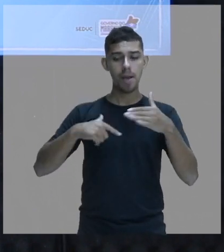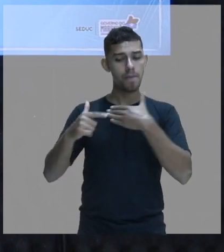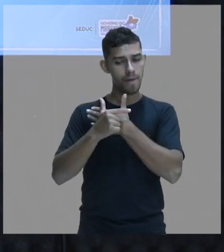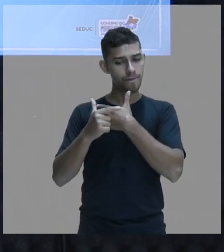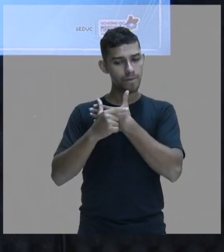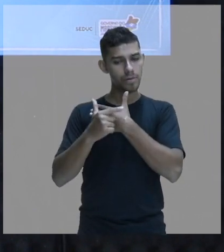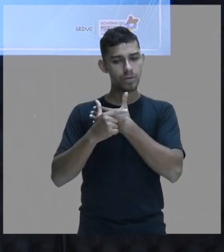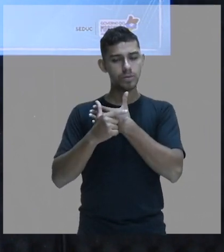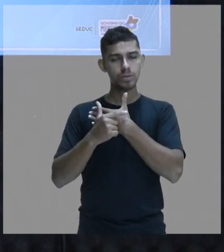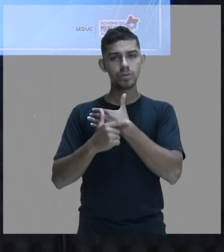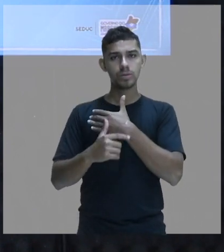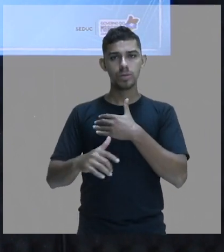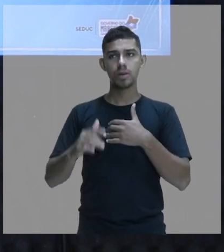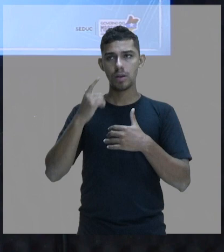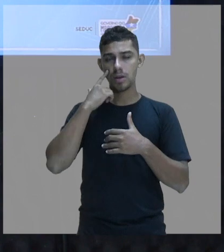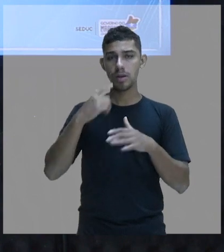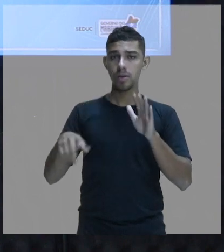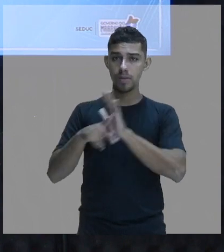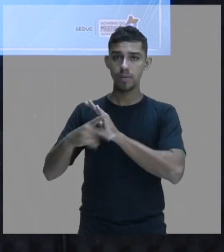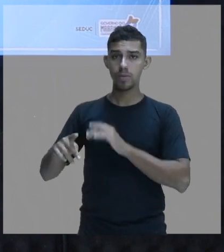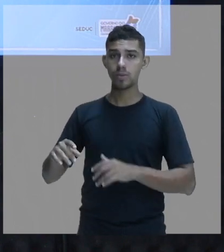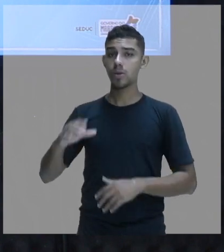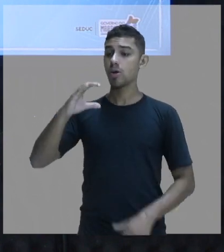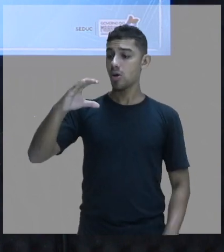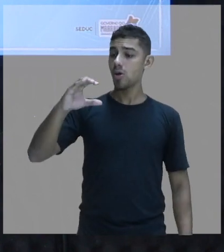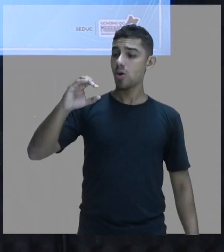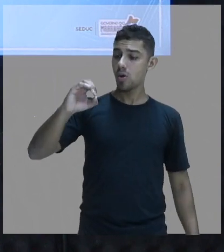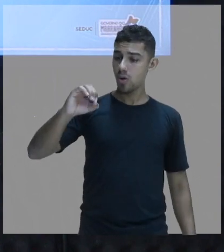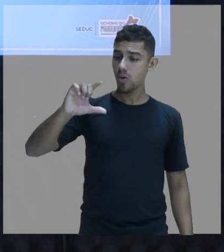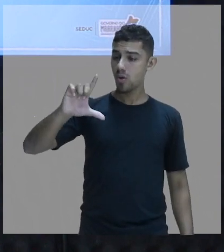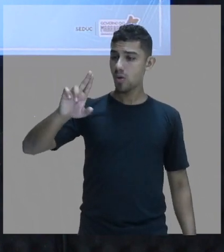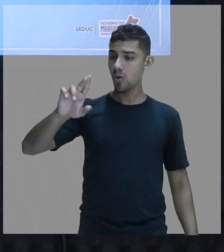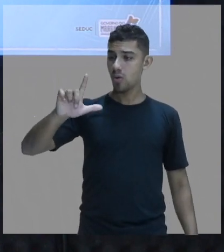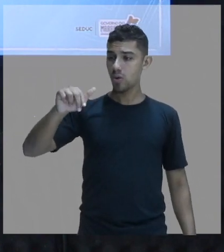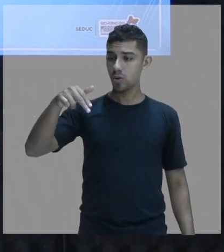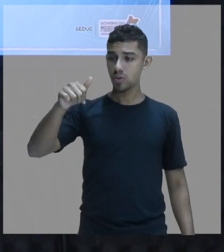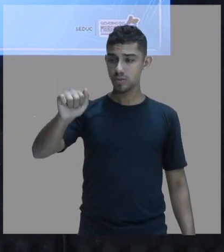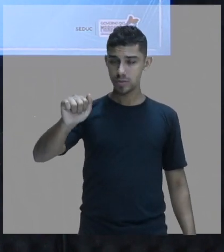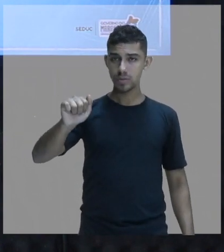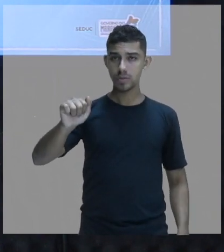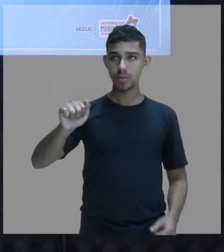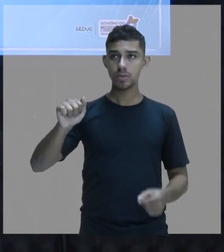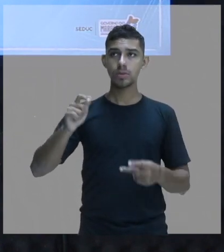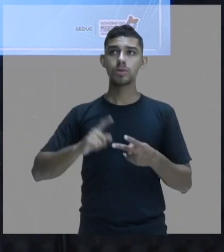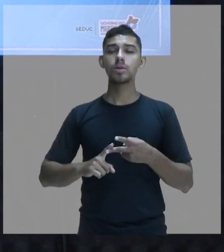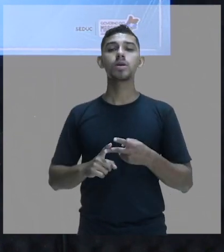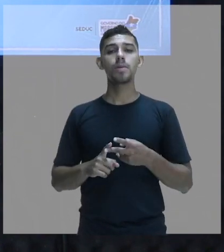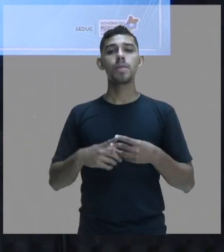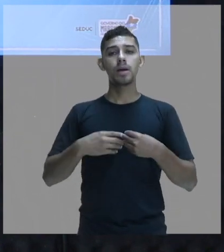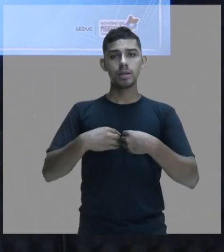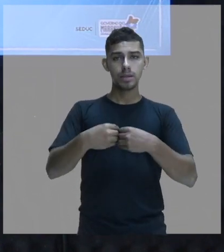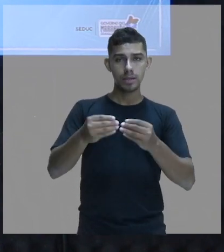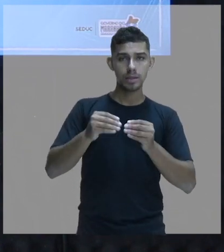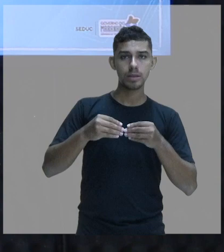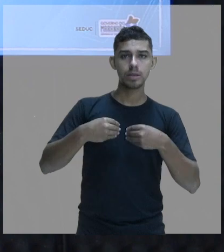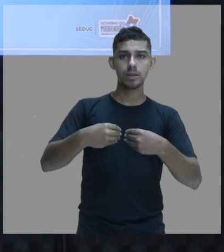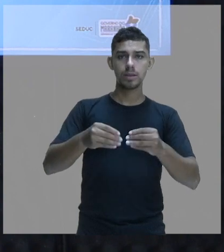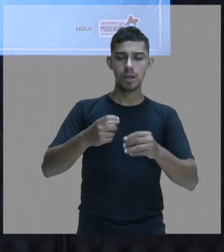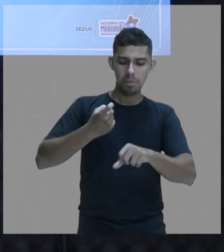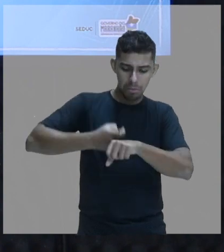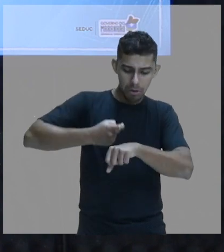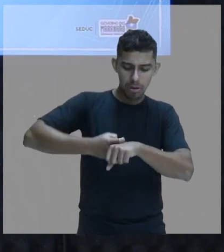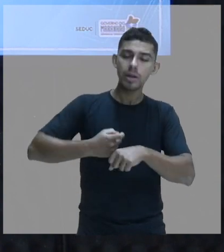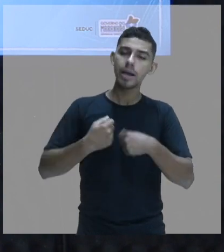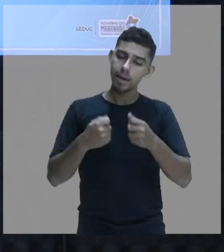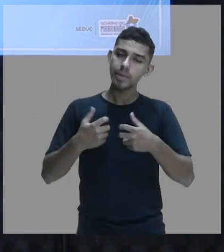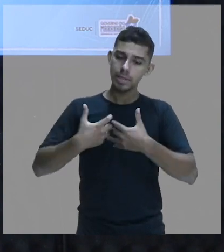função de ser, como o próprio nome já diz, é a coluna de manter o corpo ereto, mas ela tem uma certa flexibilidade, não é rígida, ela tem